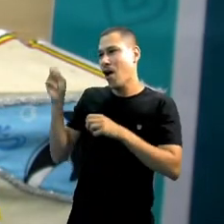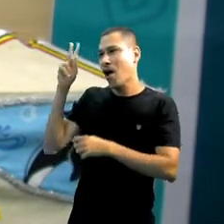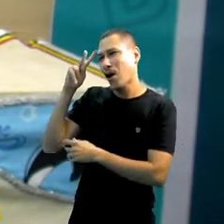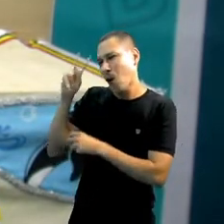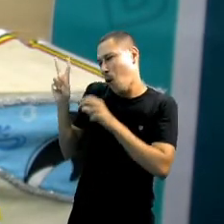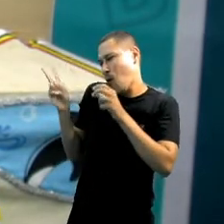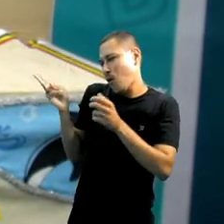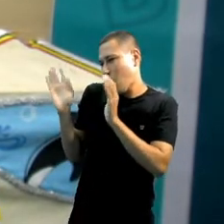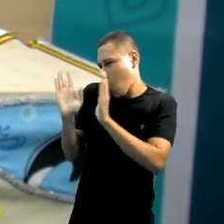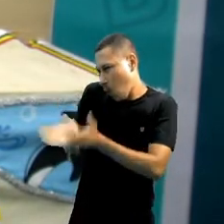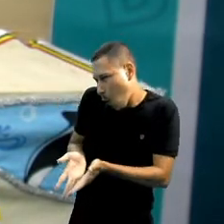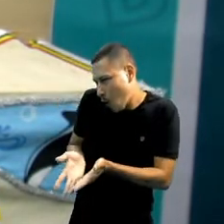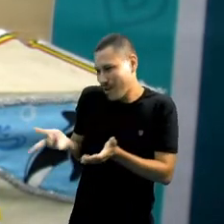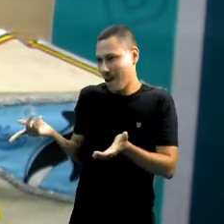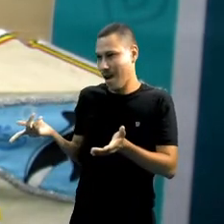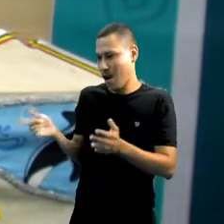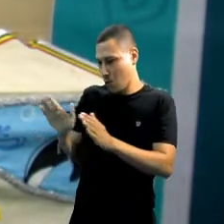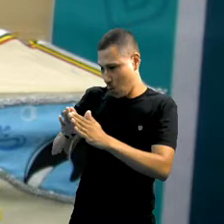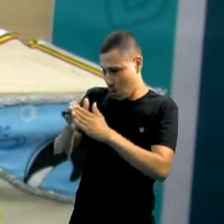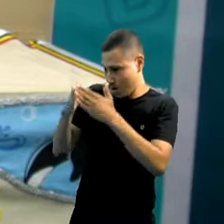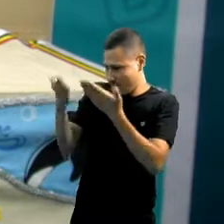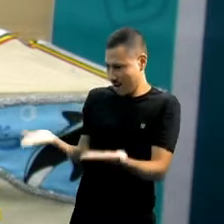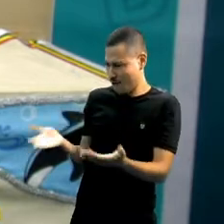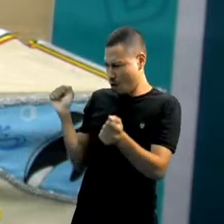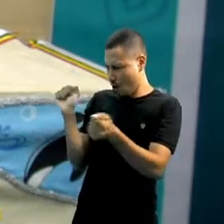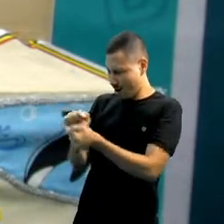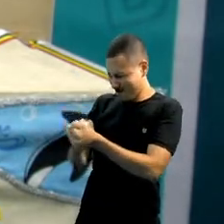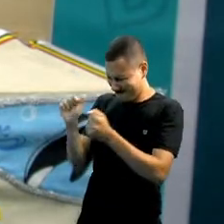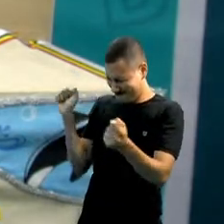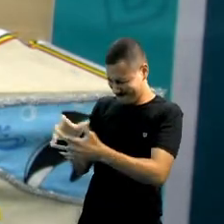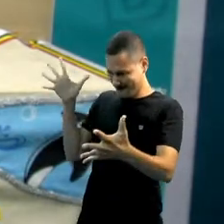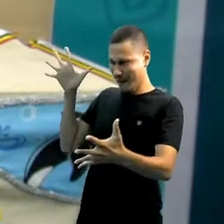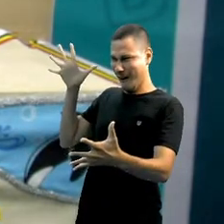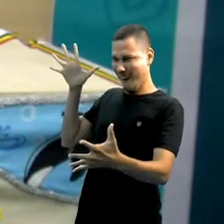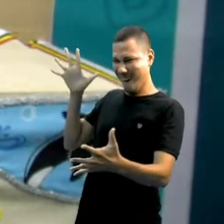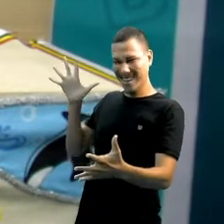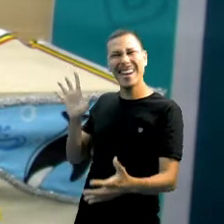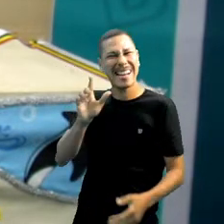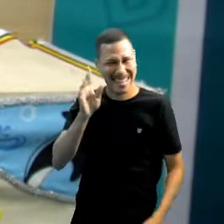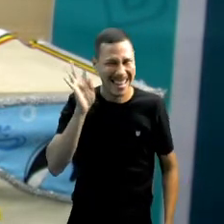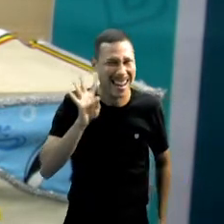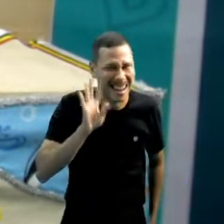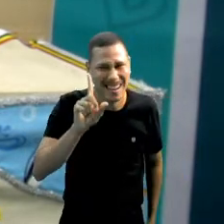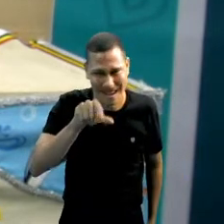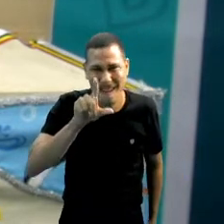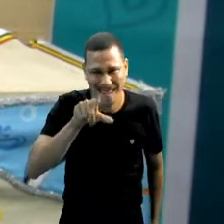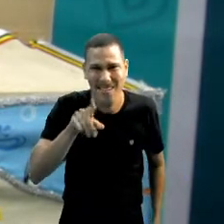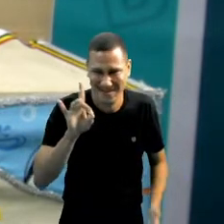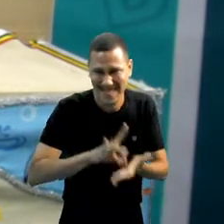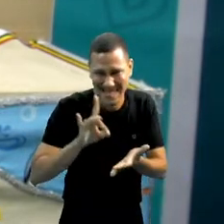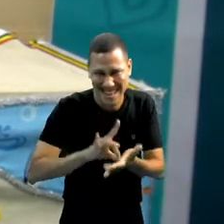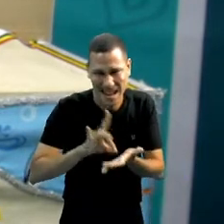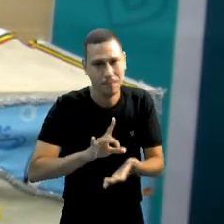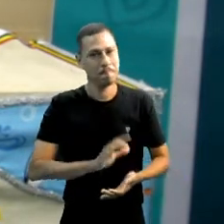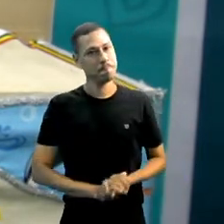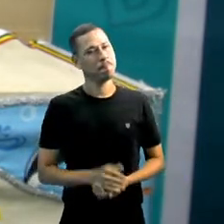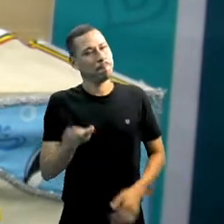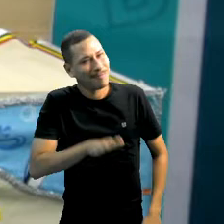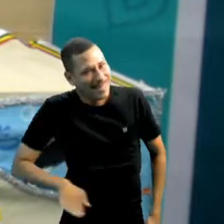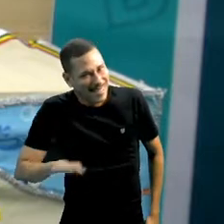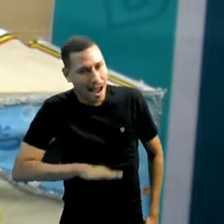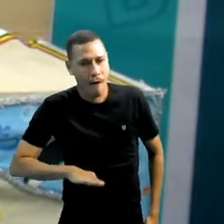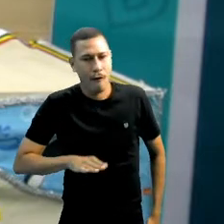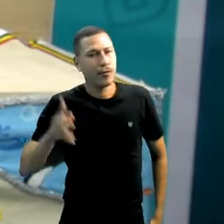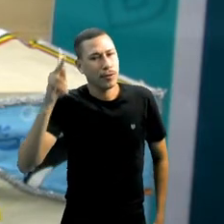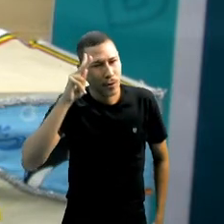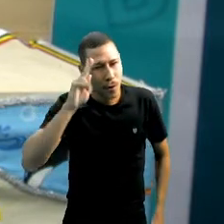hoje é o livro mágico. Isso mesmo! Então, criançada, a